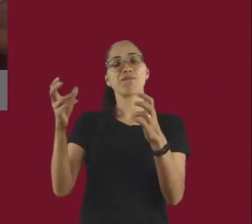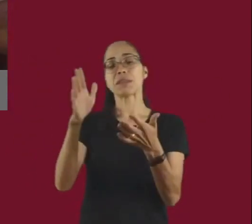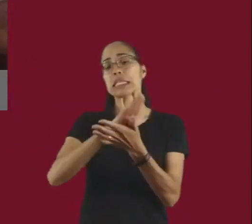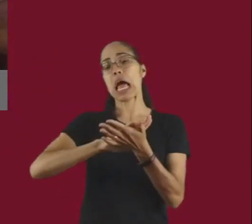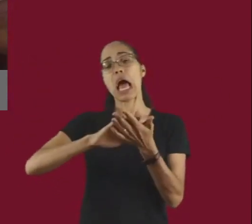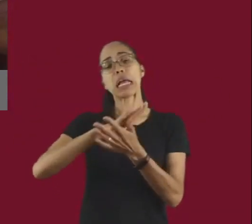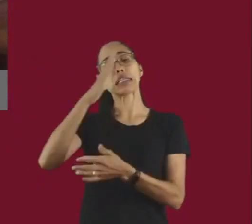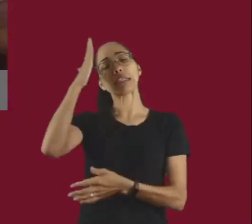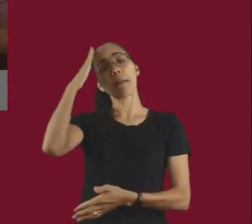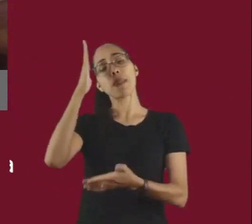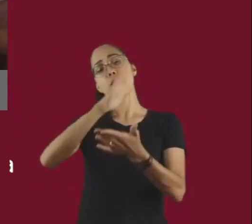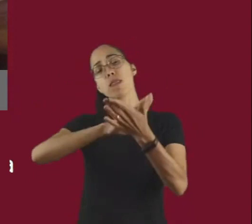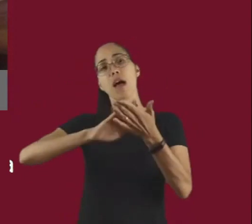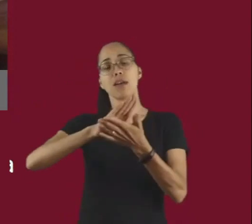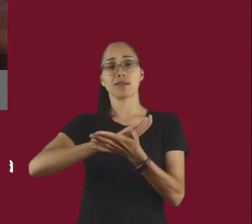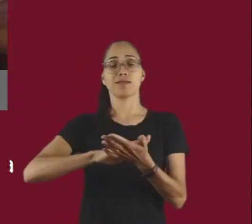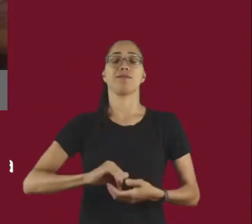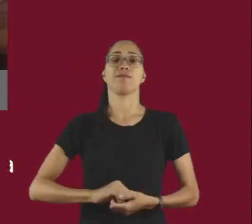que existe.